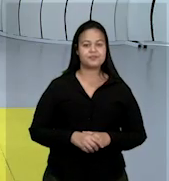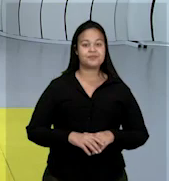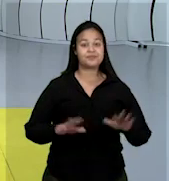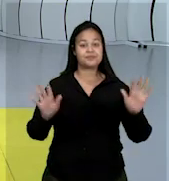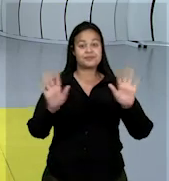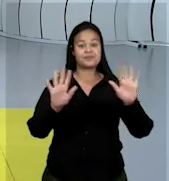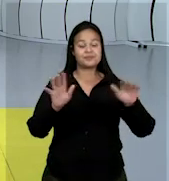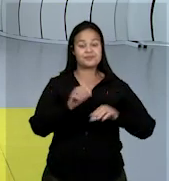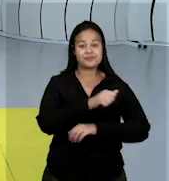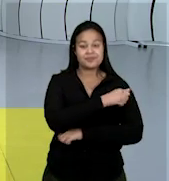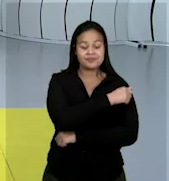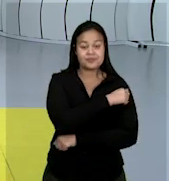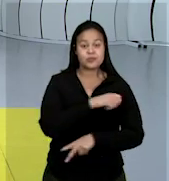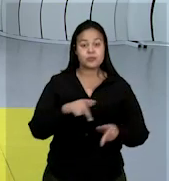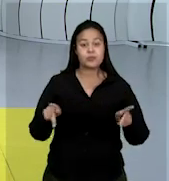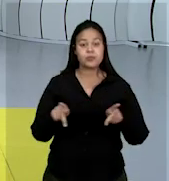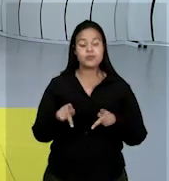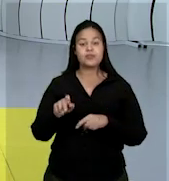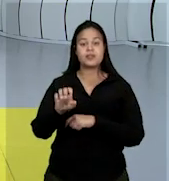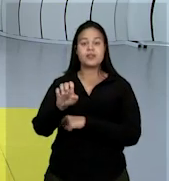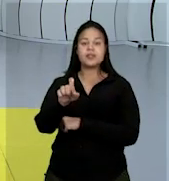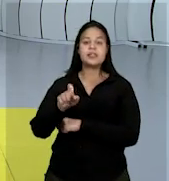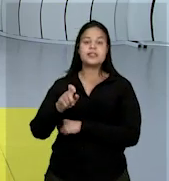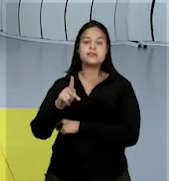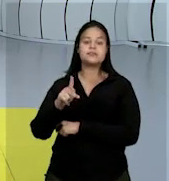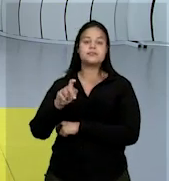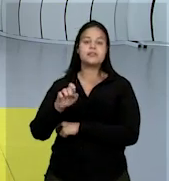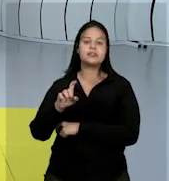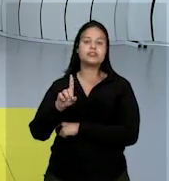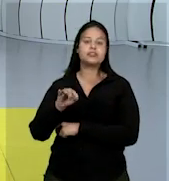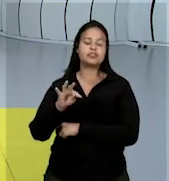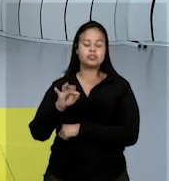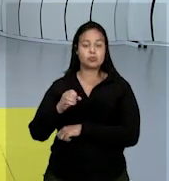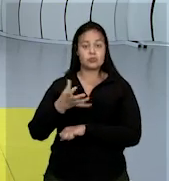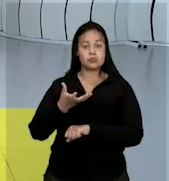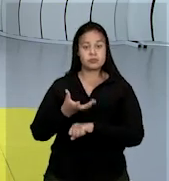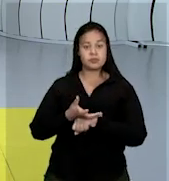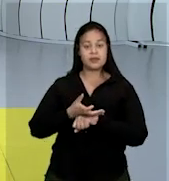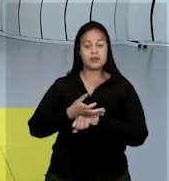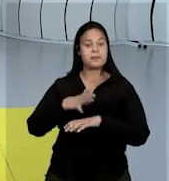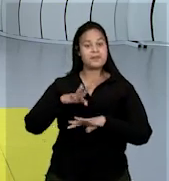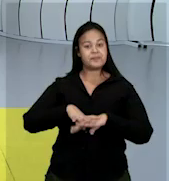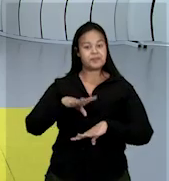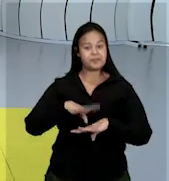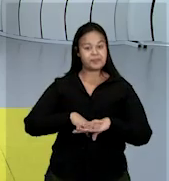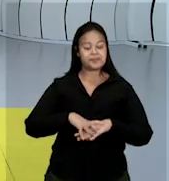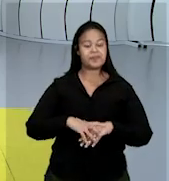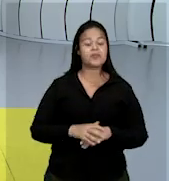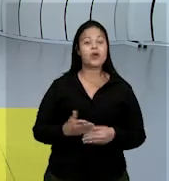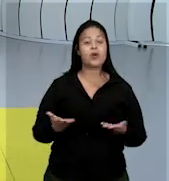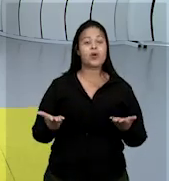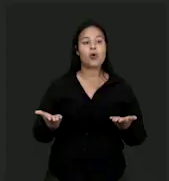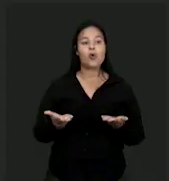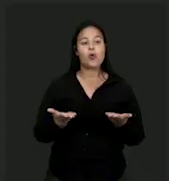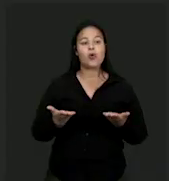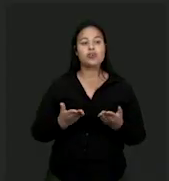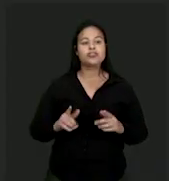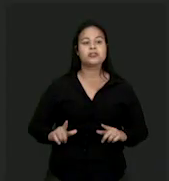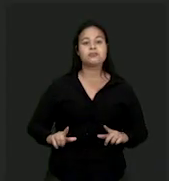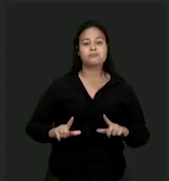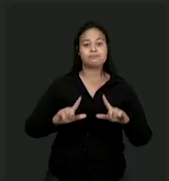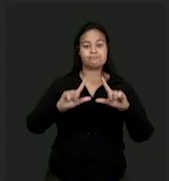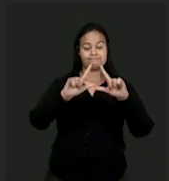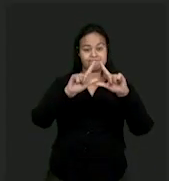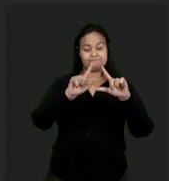Olá, estudantes! Eu sou o professor Expedito, professor de matemática, e hoje nós vamos estar falando de triângulos 3, né? A nossa terceira aula